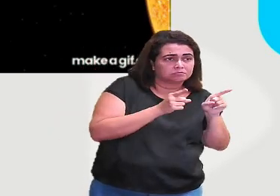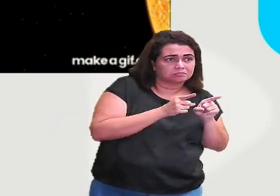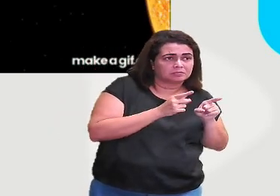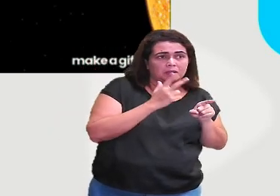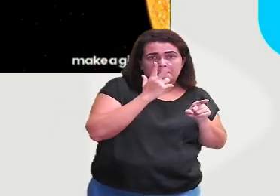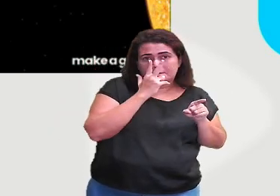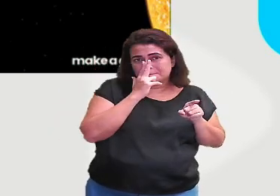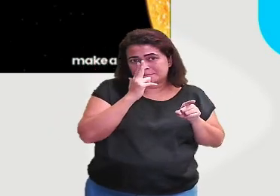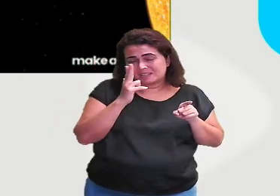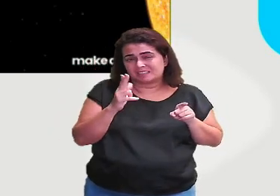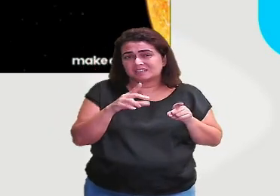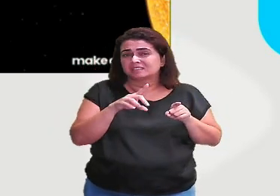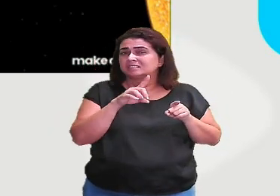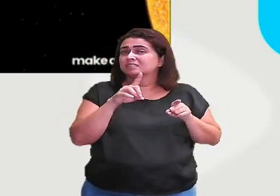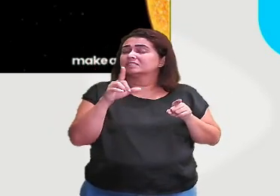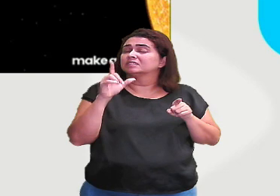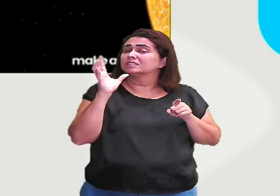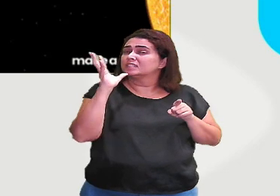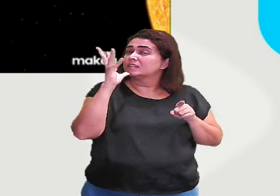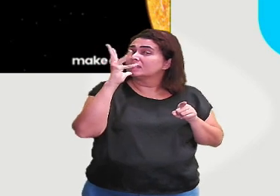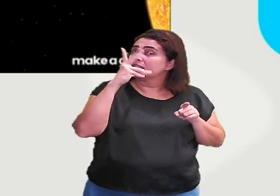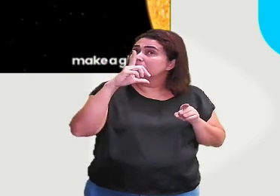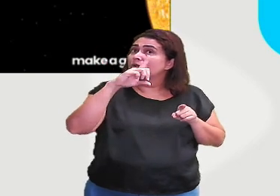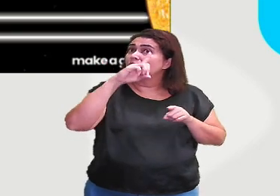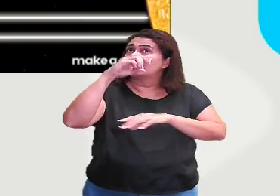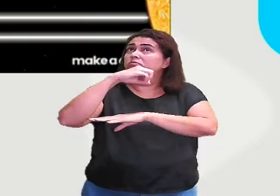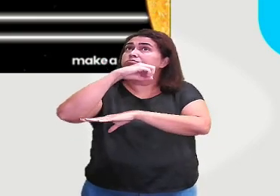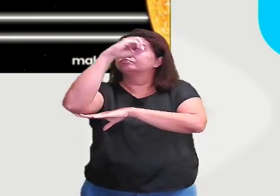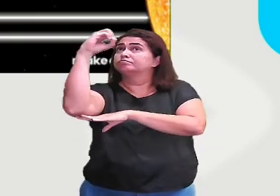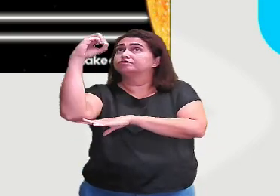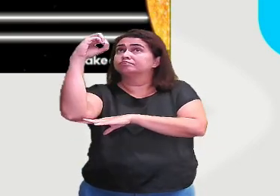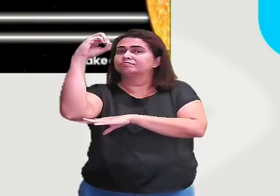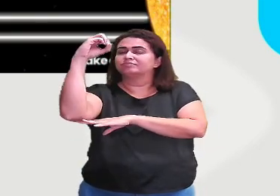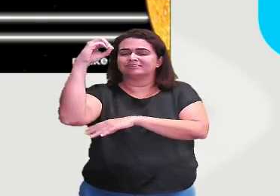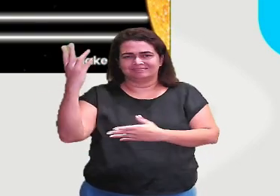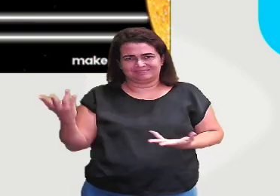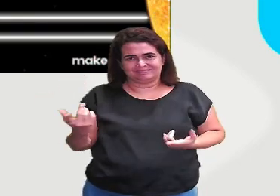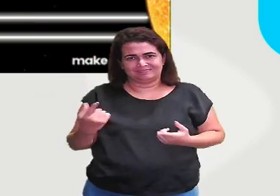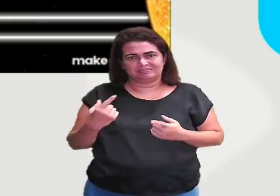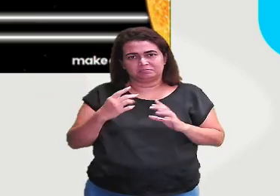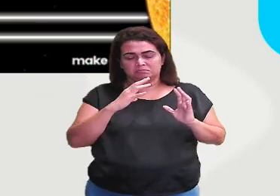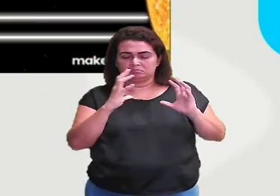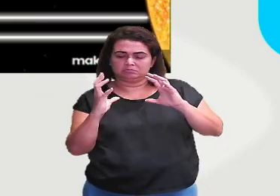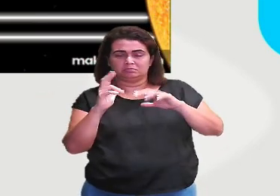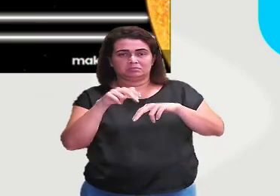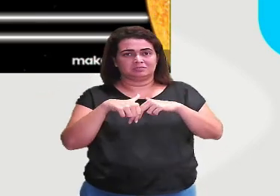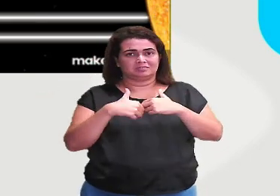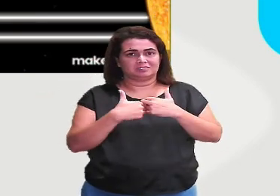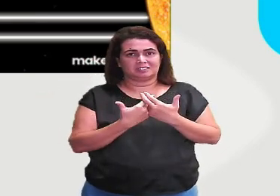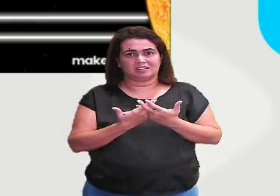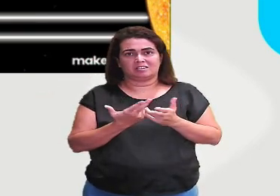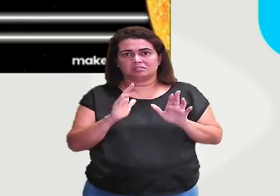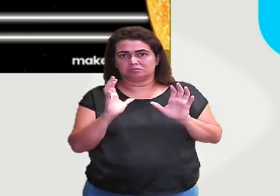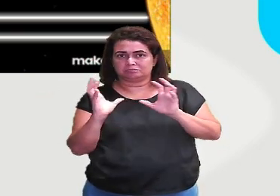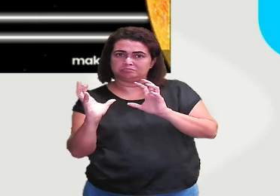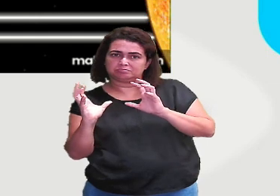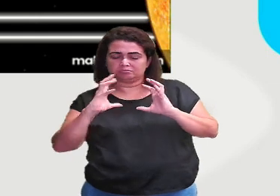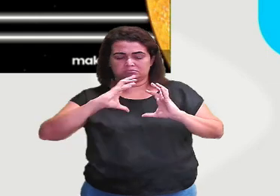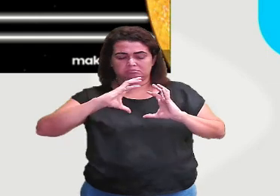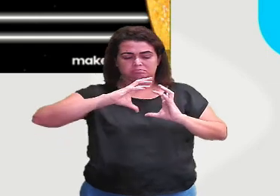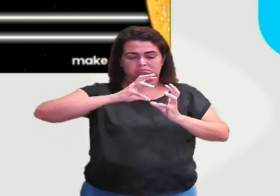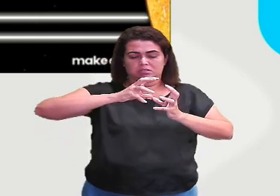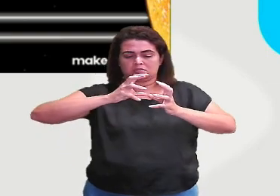no verão, que os dias são mais longos por conta disso, porque pela inclinação você vai receber uma incidência de sol, da luz do